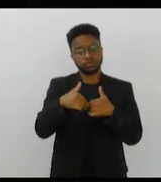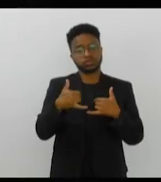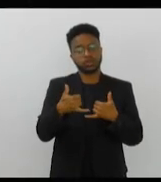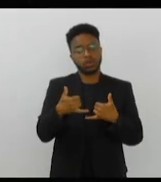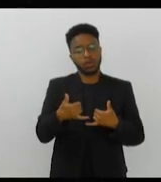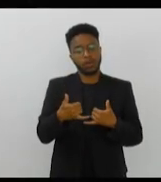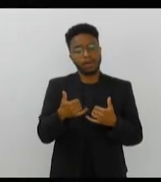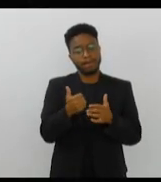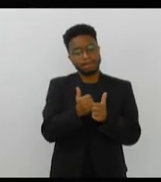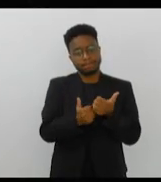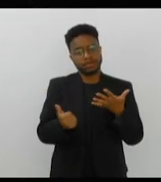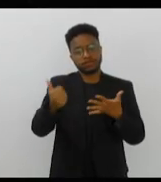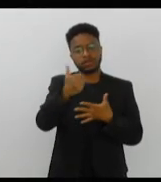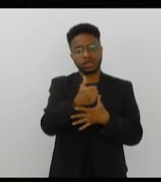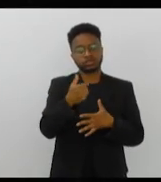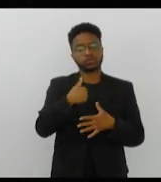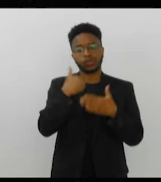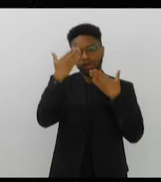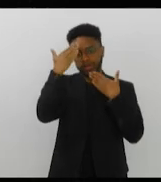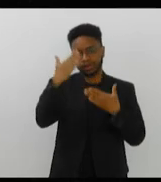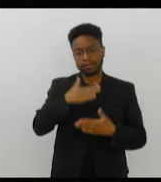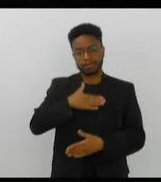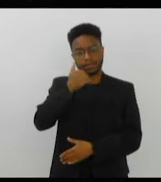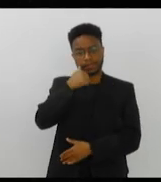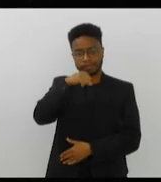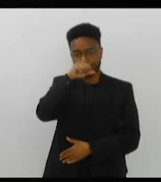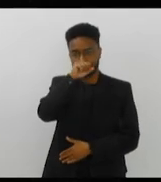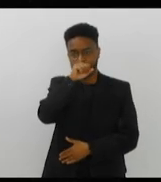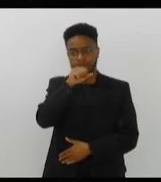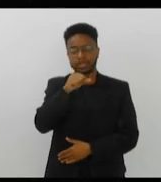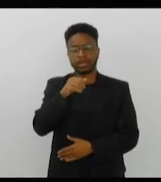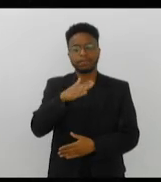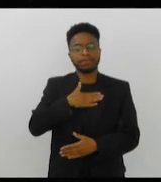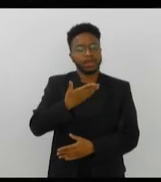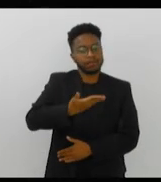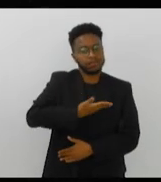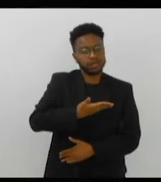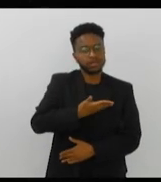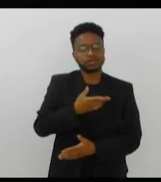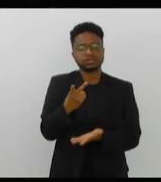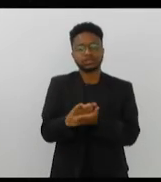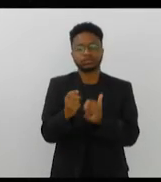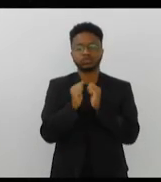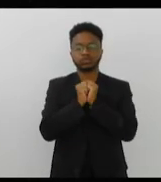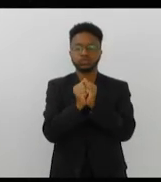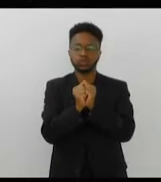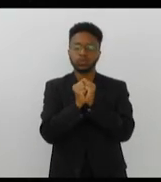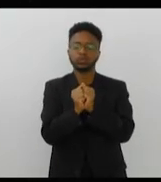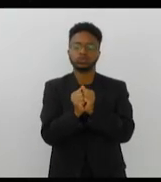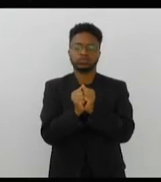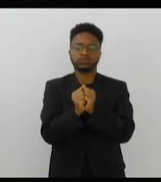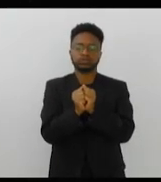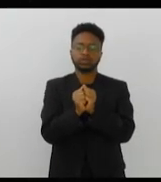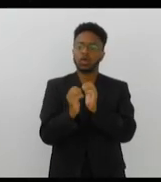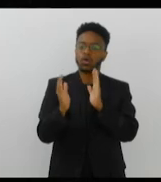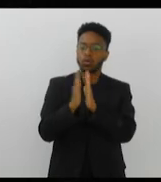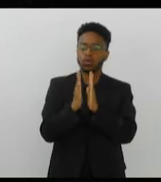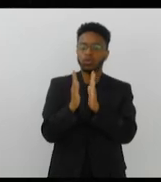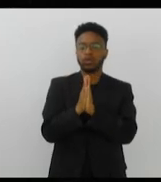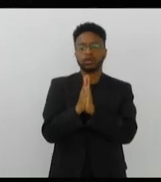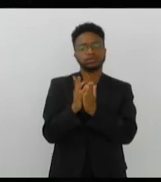privilégio. Eu quero agradecer aqui a minha mãe, que é minha amiga, que sempre esteve comigo do meu lado, orando